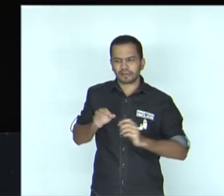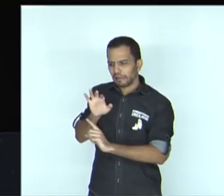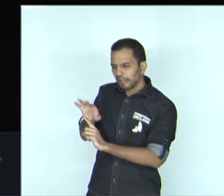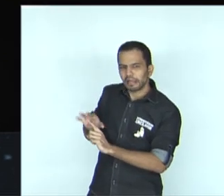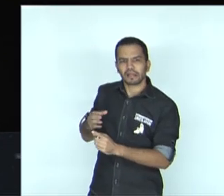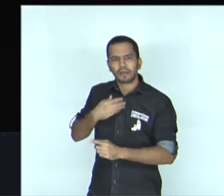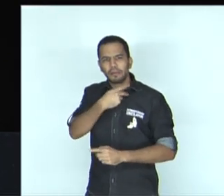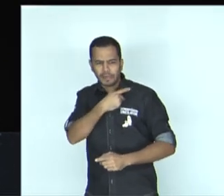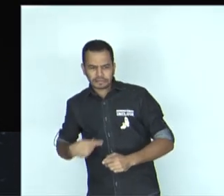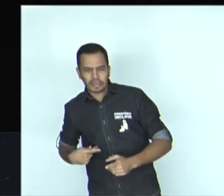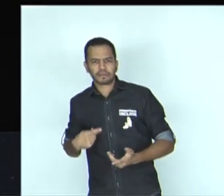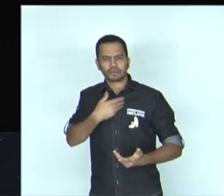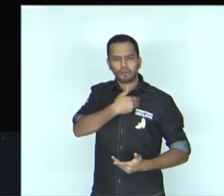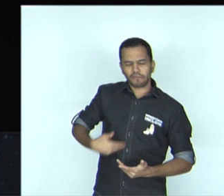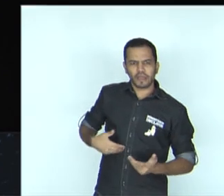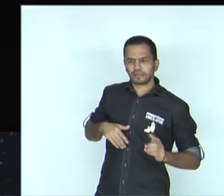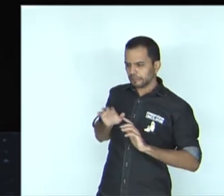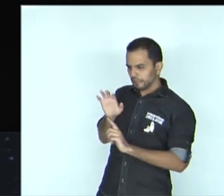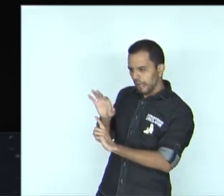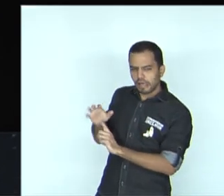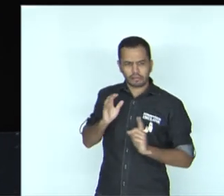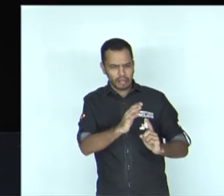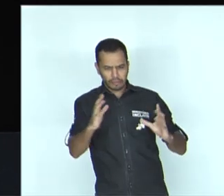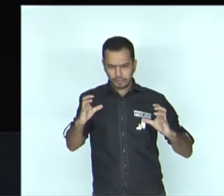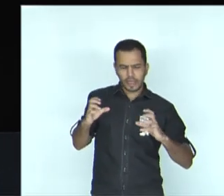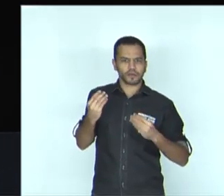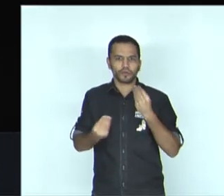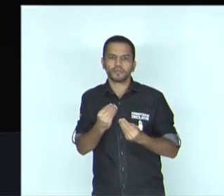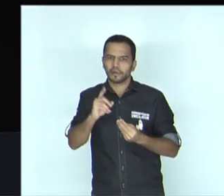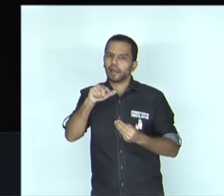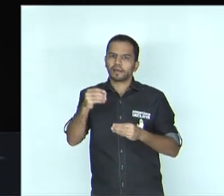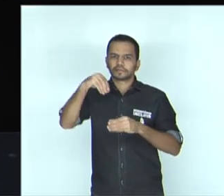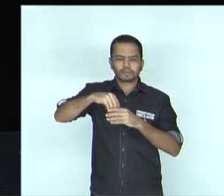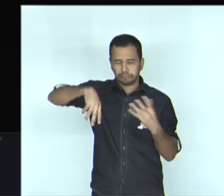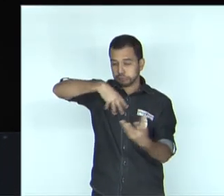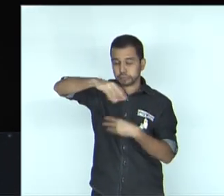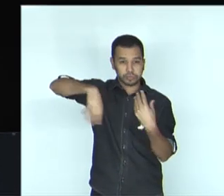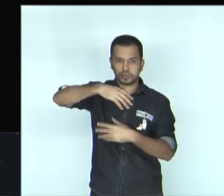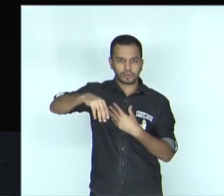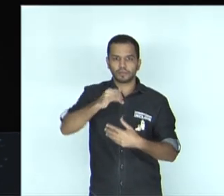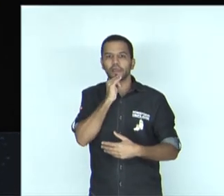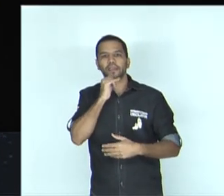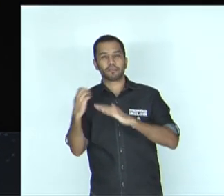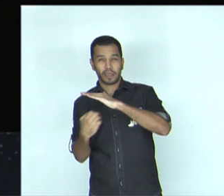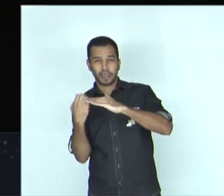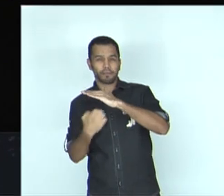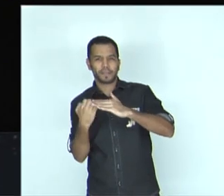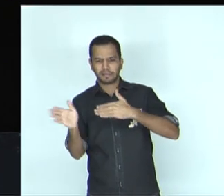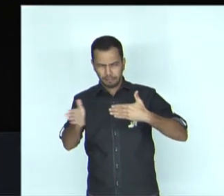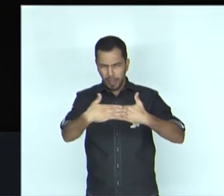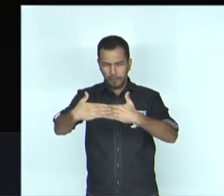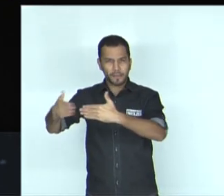uma grande inquietação econômica. 600 mil empresas fechando as portas, é a